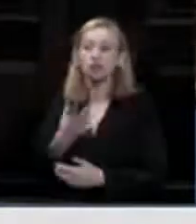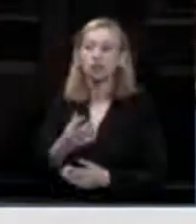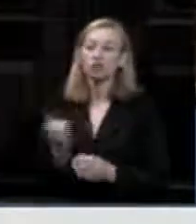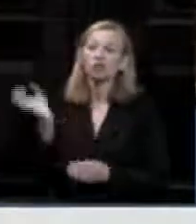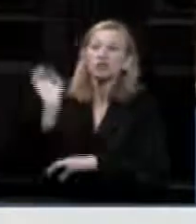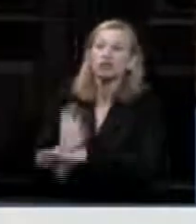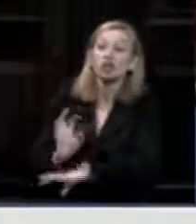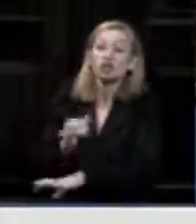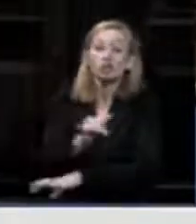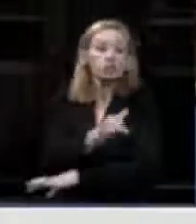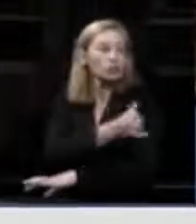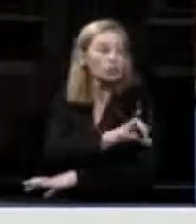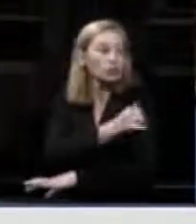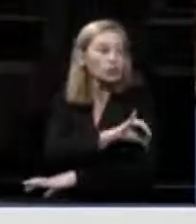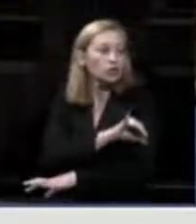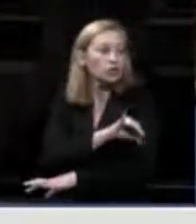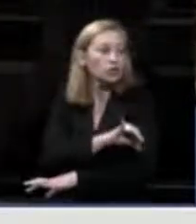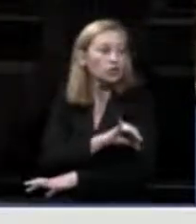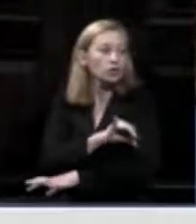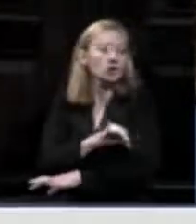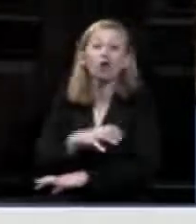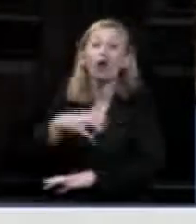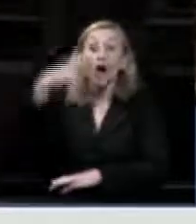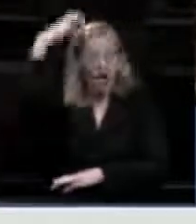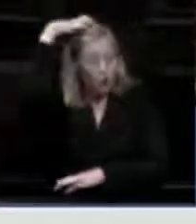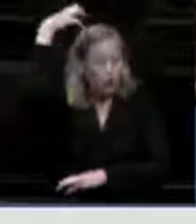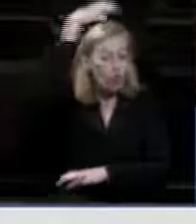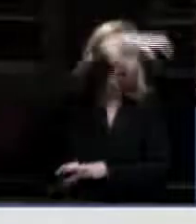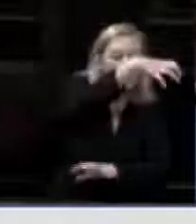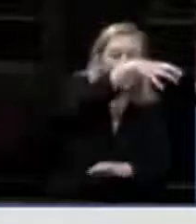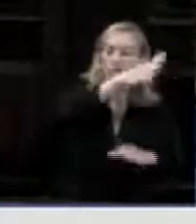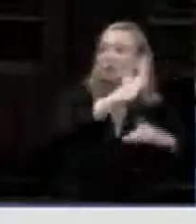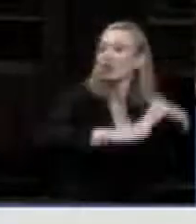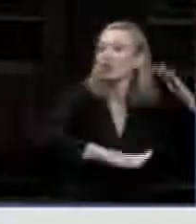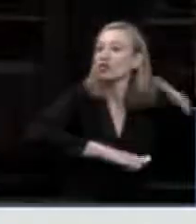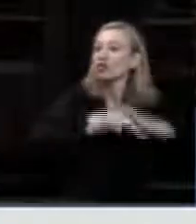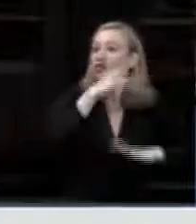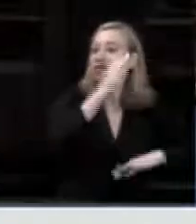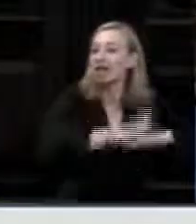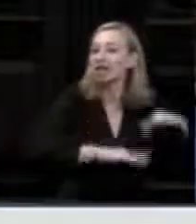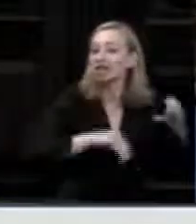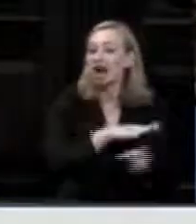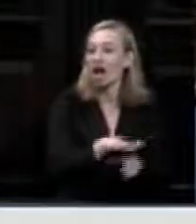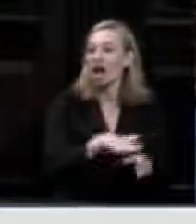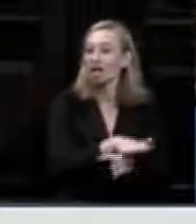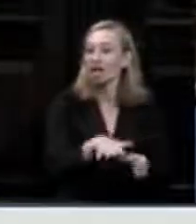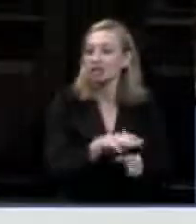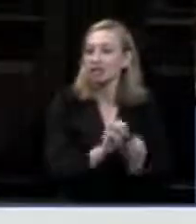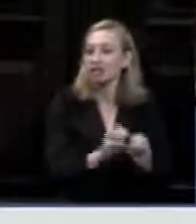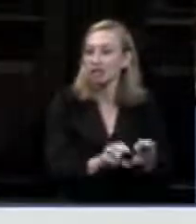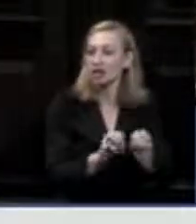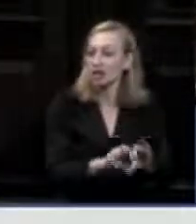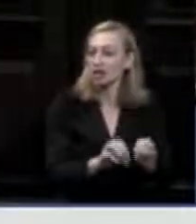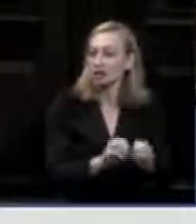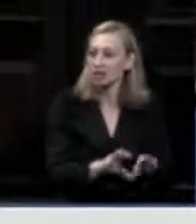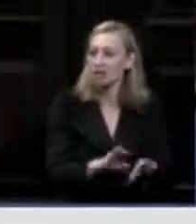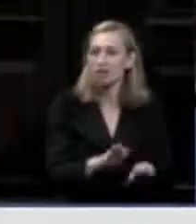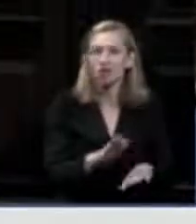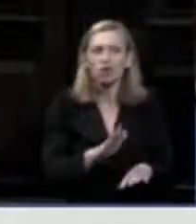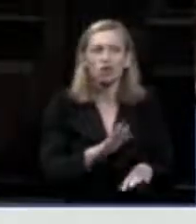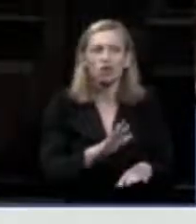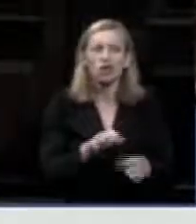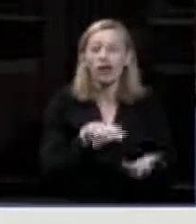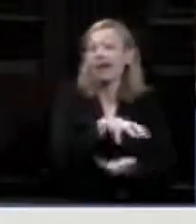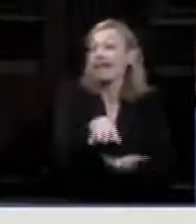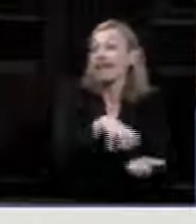Janeiro, colocou a culpa na greve dos profissionais de educação feita, que durou mais de 100 dias. Eu